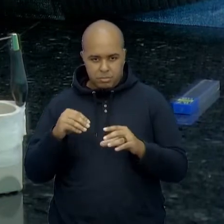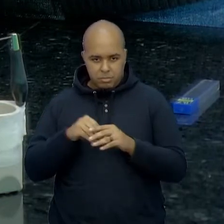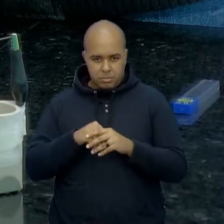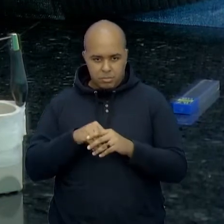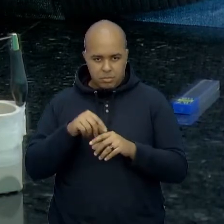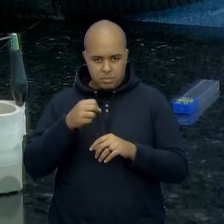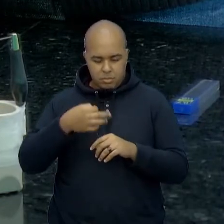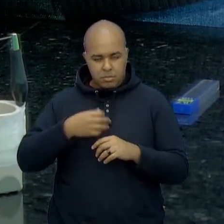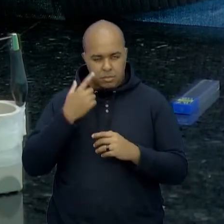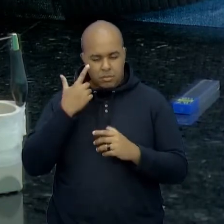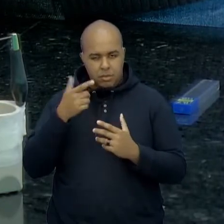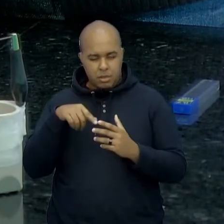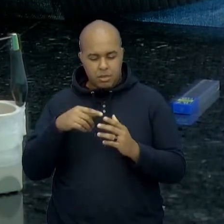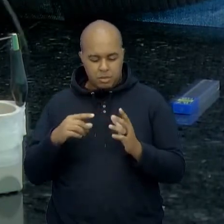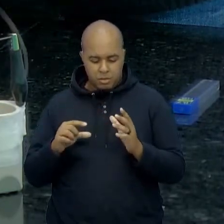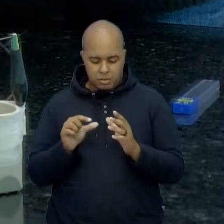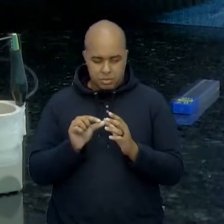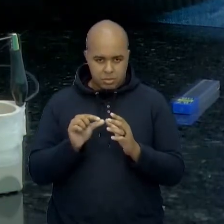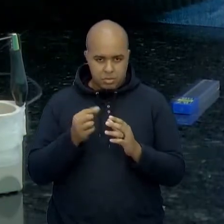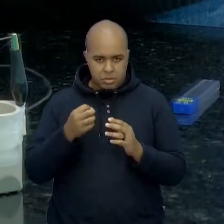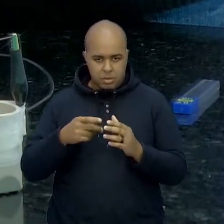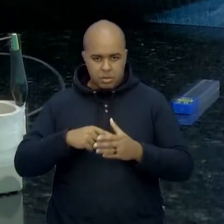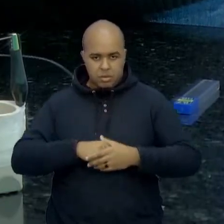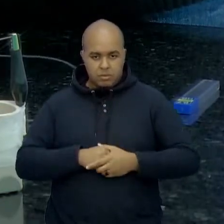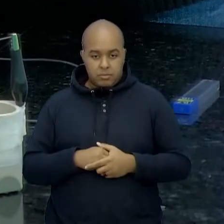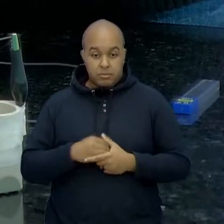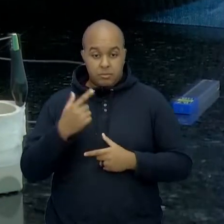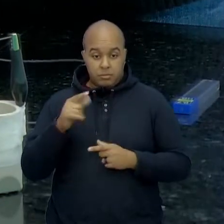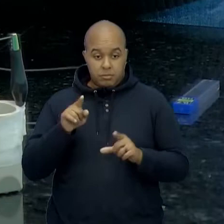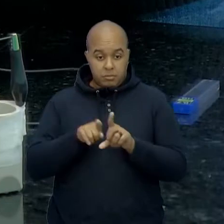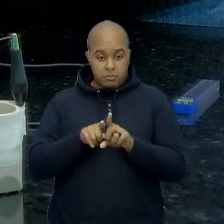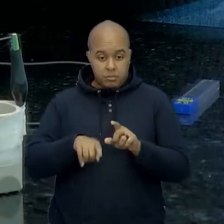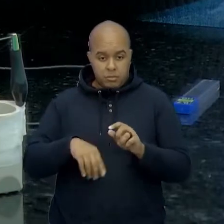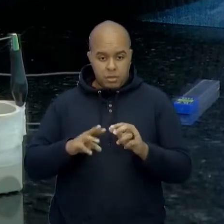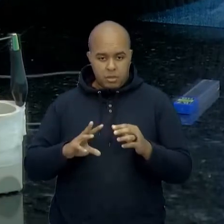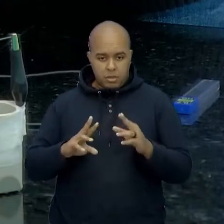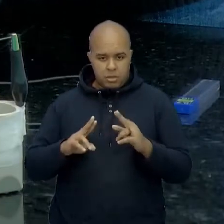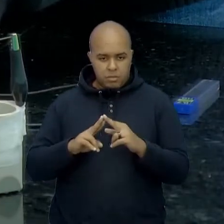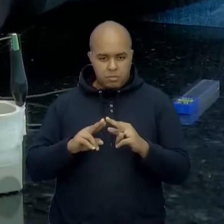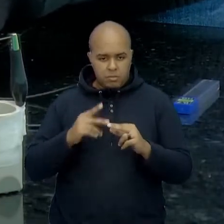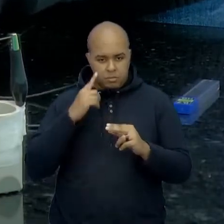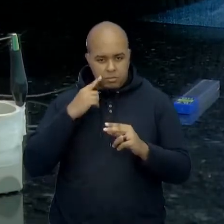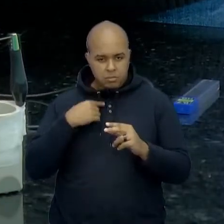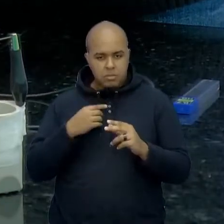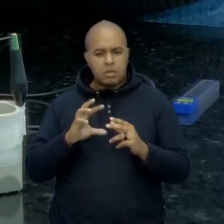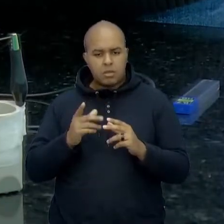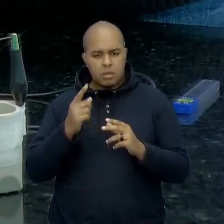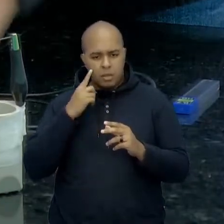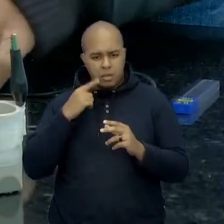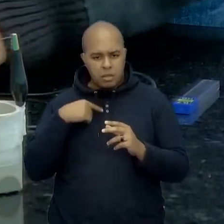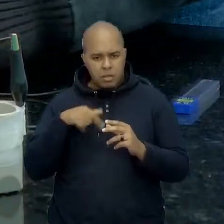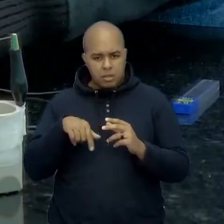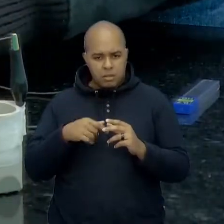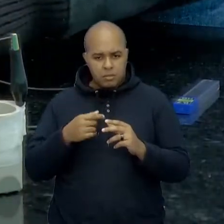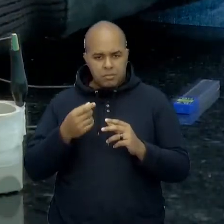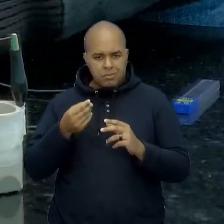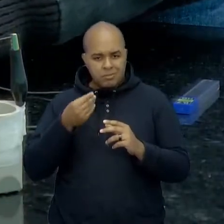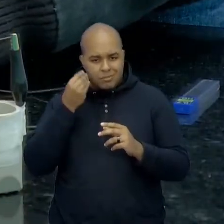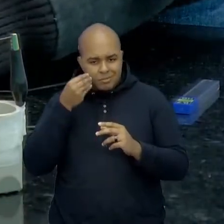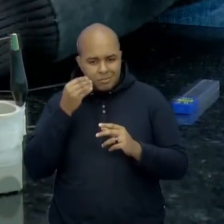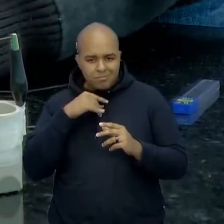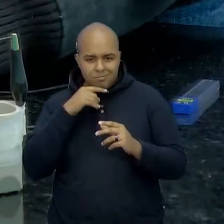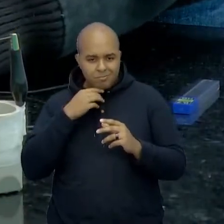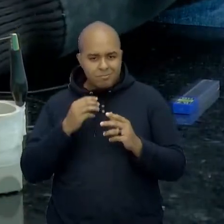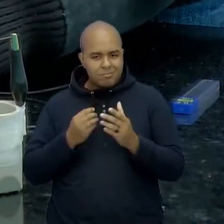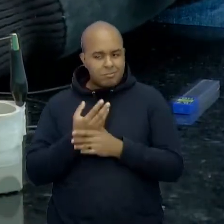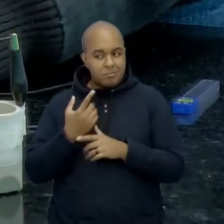aqui dessa fonte, tá? E a outra garrinha eu liguei aqui. Acontece que aqui nesse meu experimento, ele não